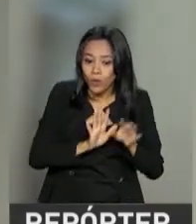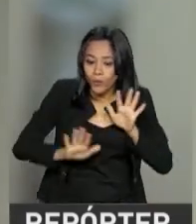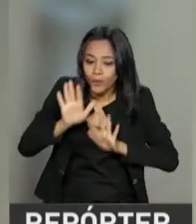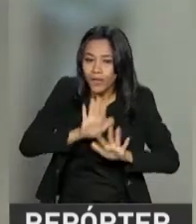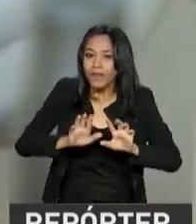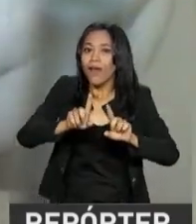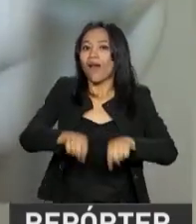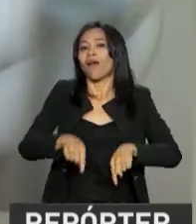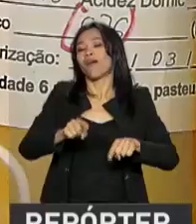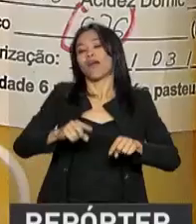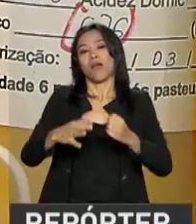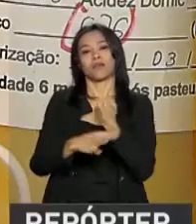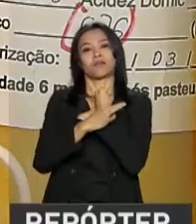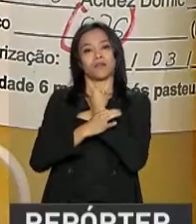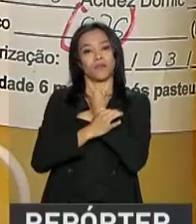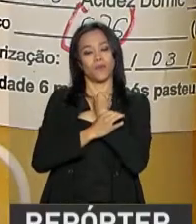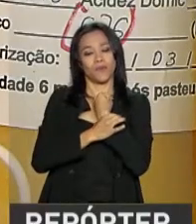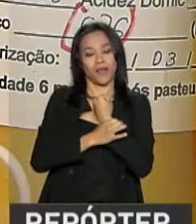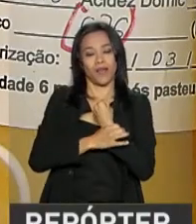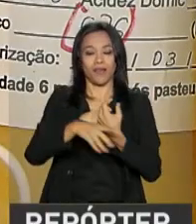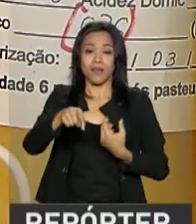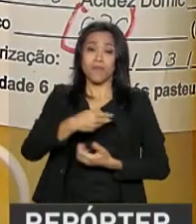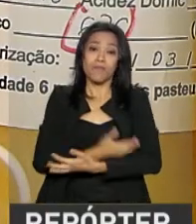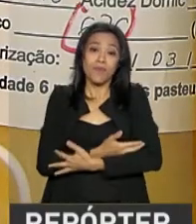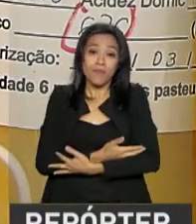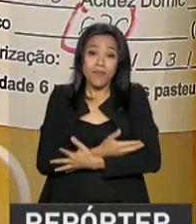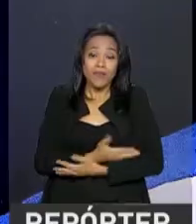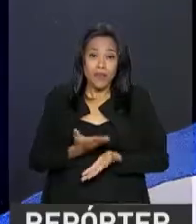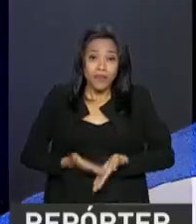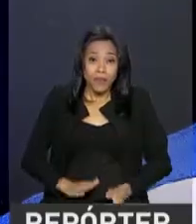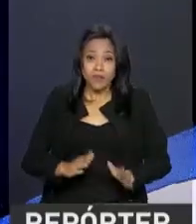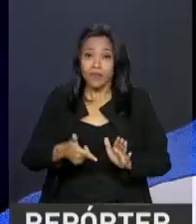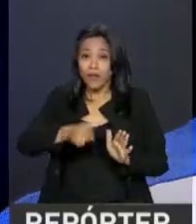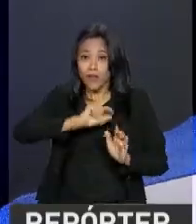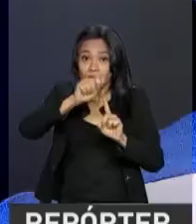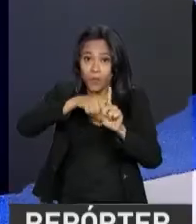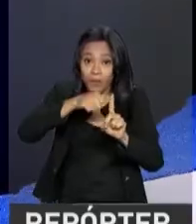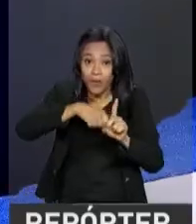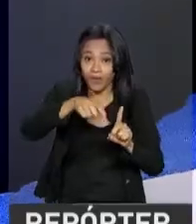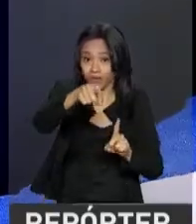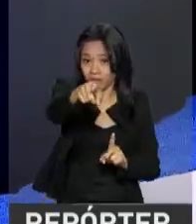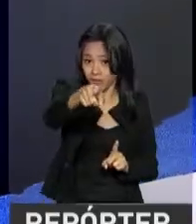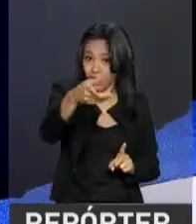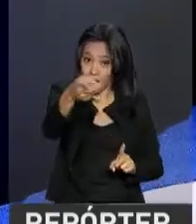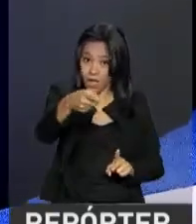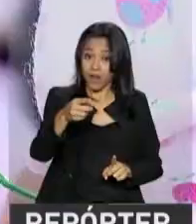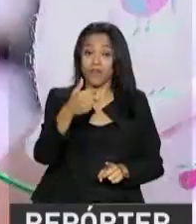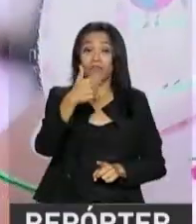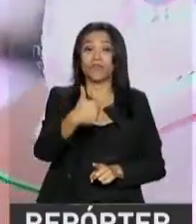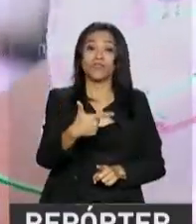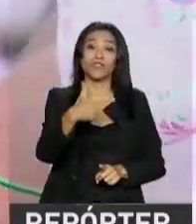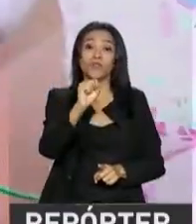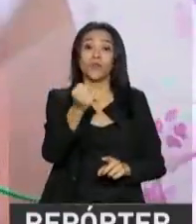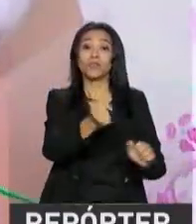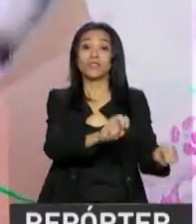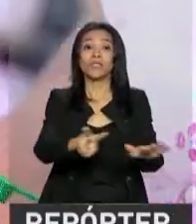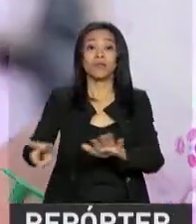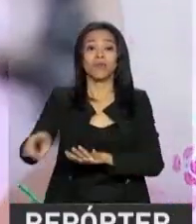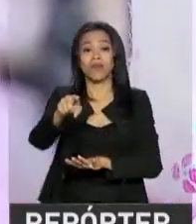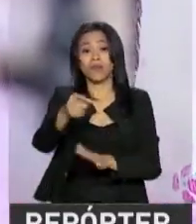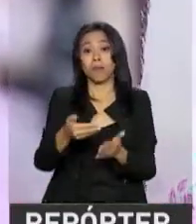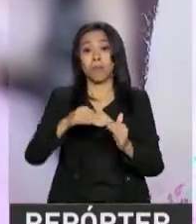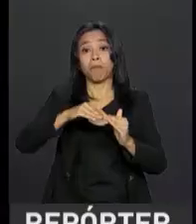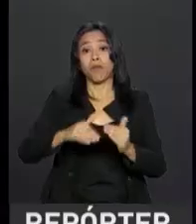alimento de qualidade para as crianças prematuras que estão internadas. Emanuele, que tem 28 semanas, pesa menos de